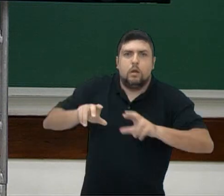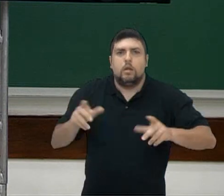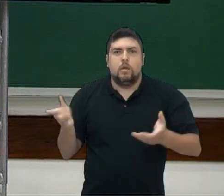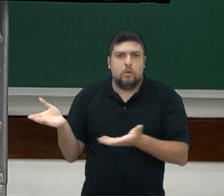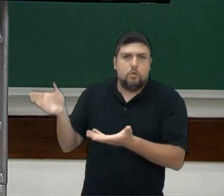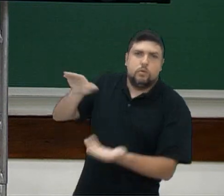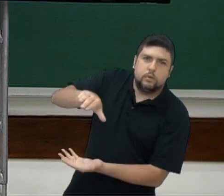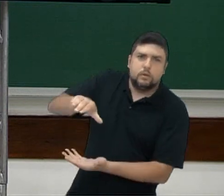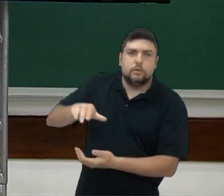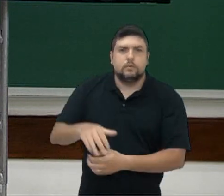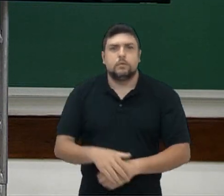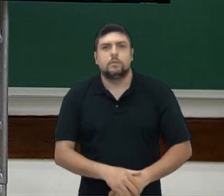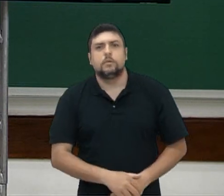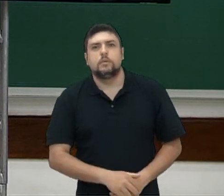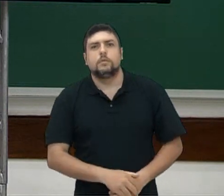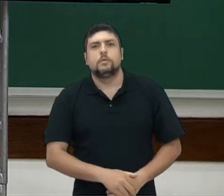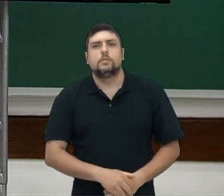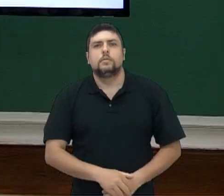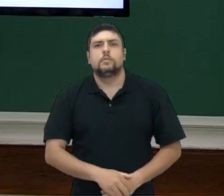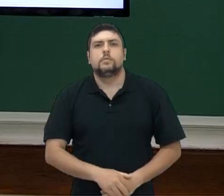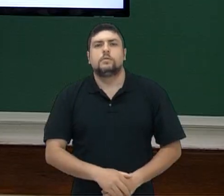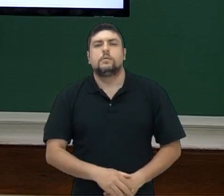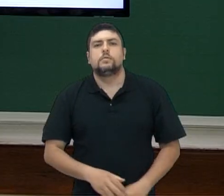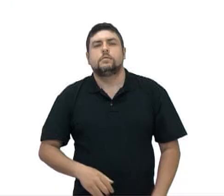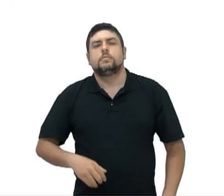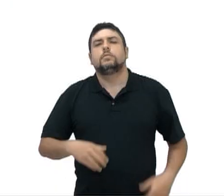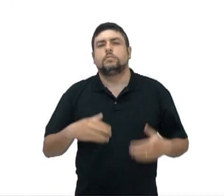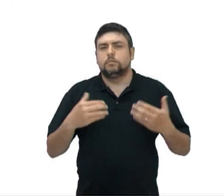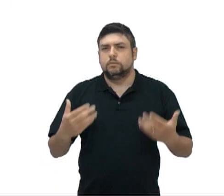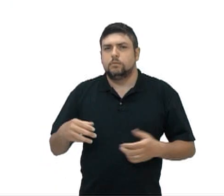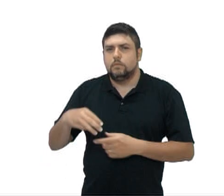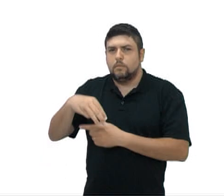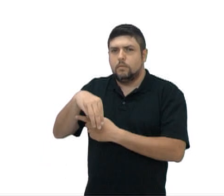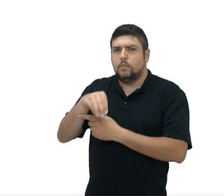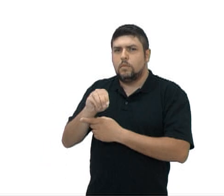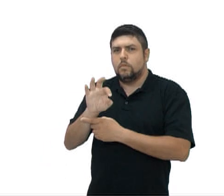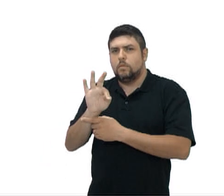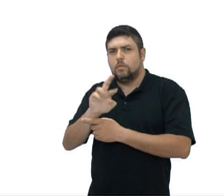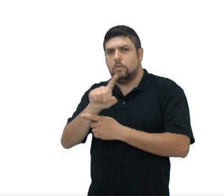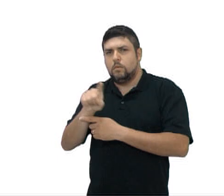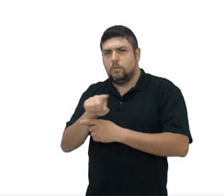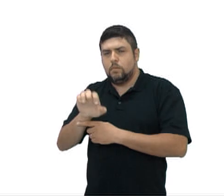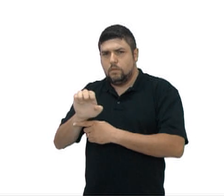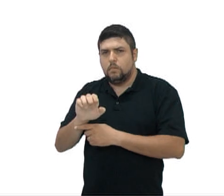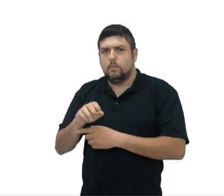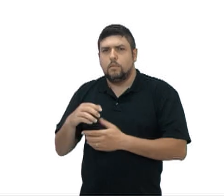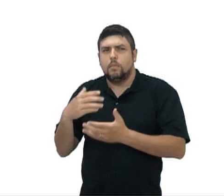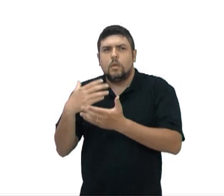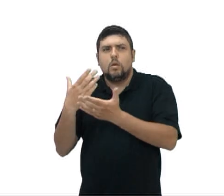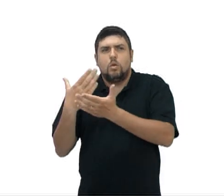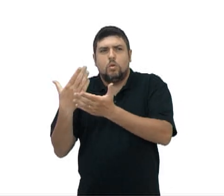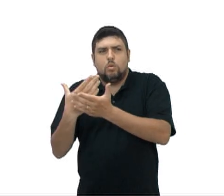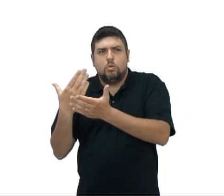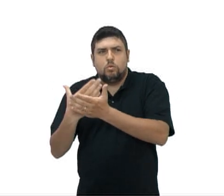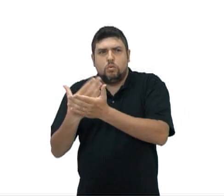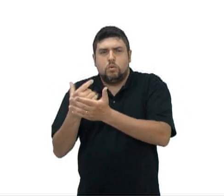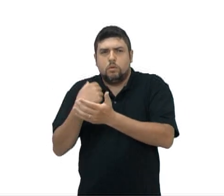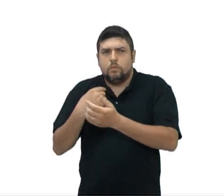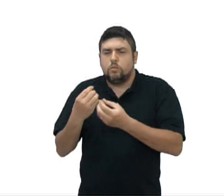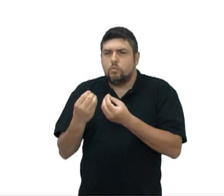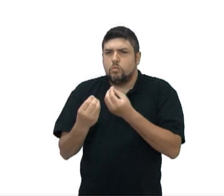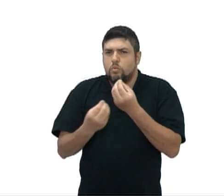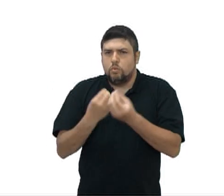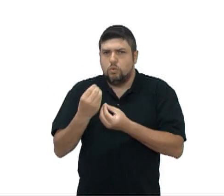próxima tela. Então, Motze, no livro Contra o Destino, Motze propõe um teste triplo. Para